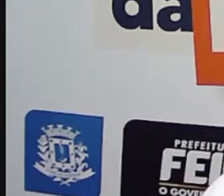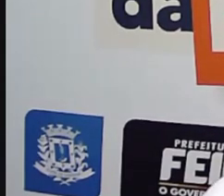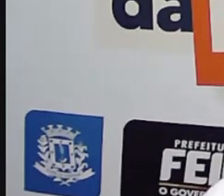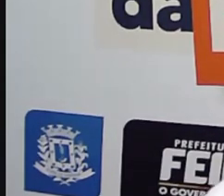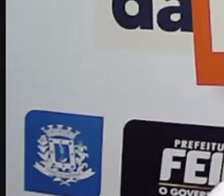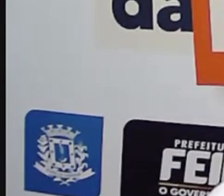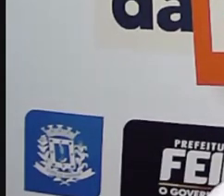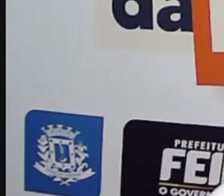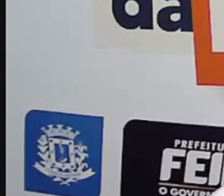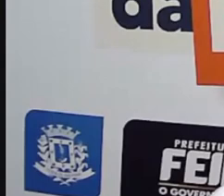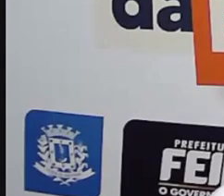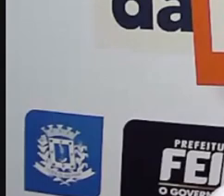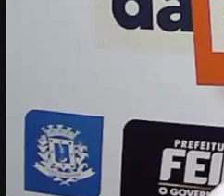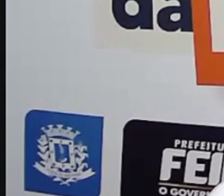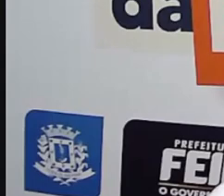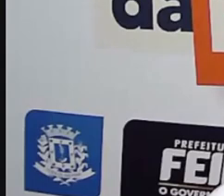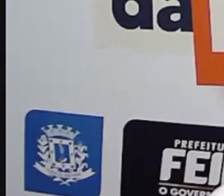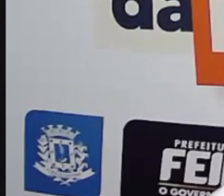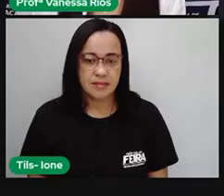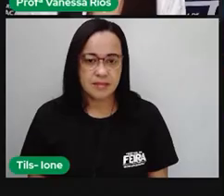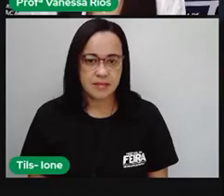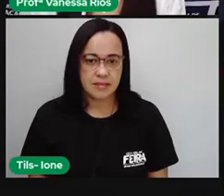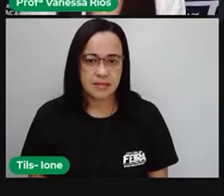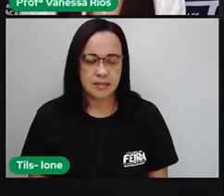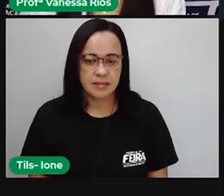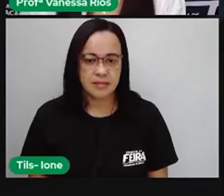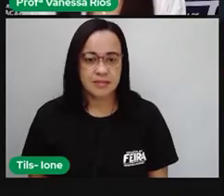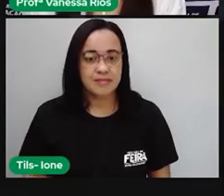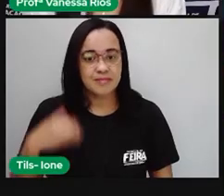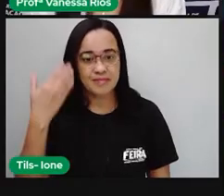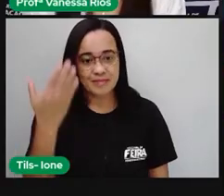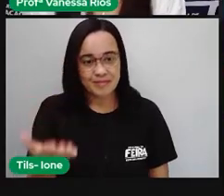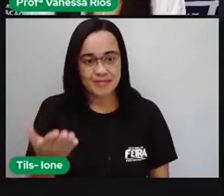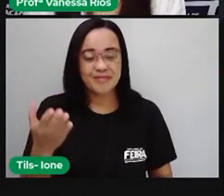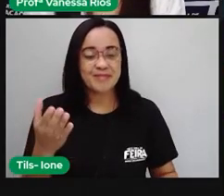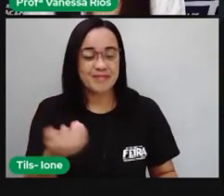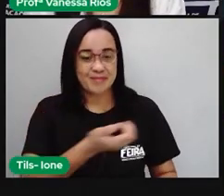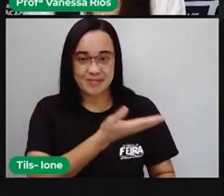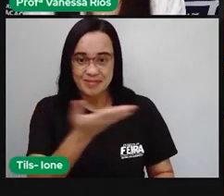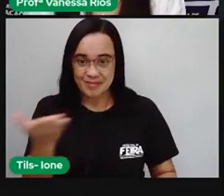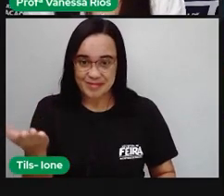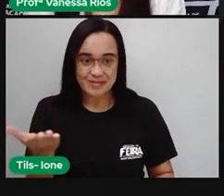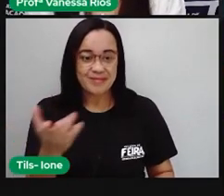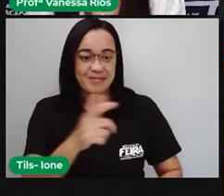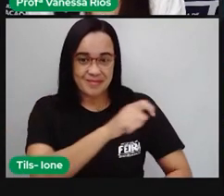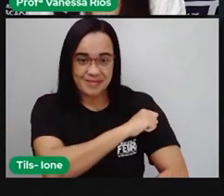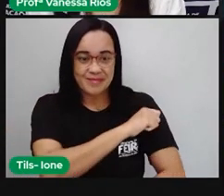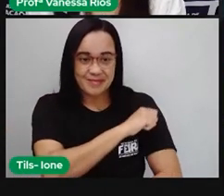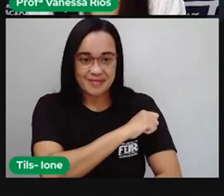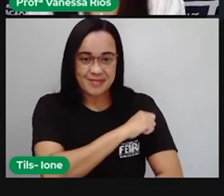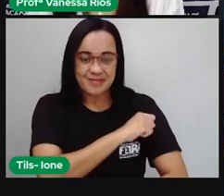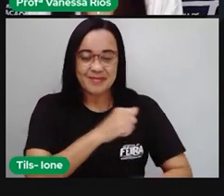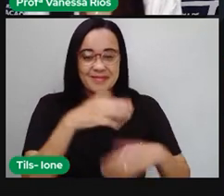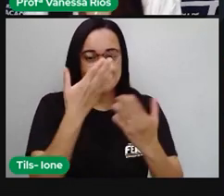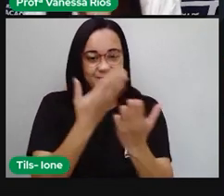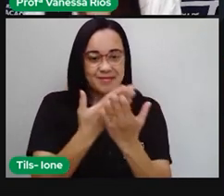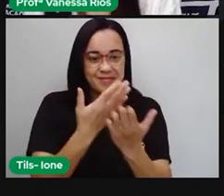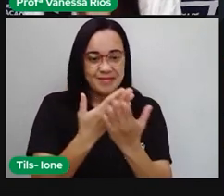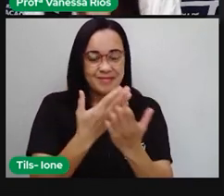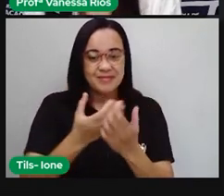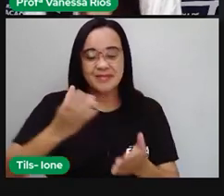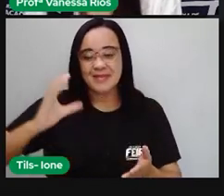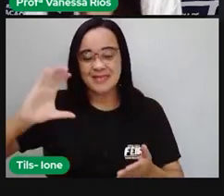saber sobre o que estudaremos hoje? Olha só, turma, nossa aula é de ciências